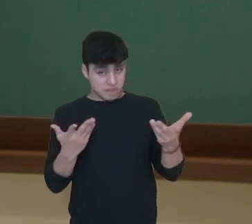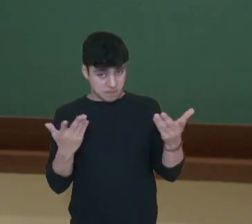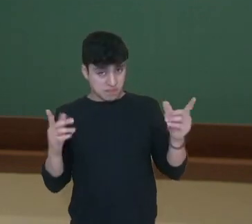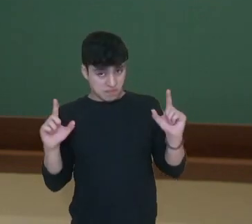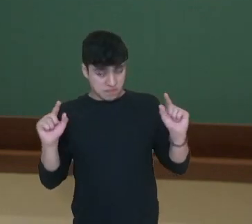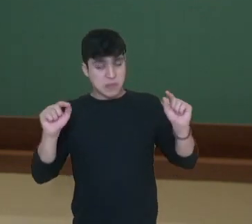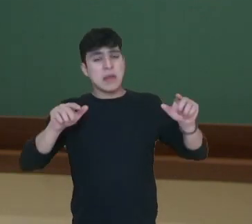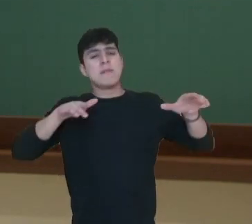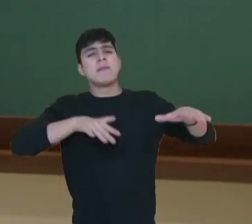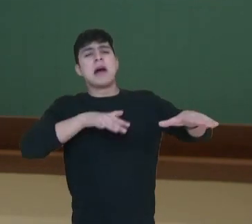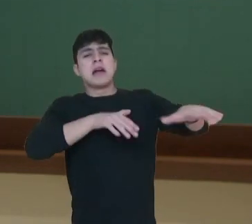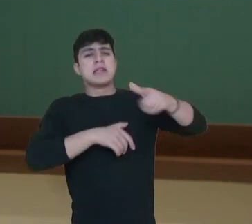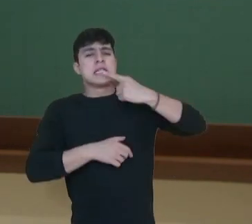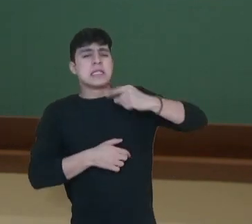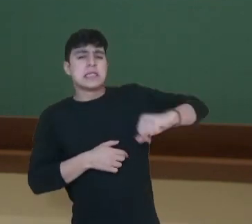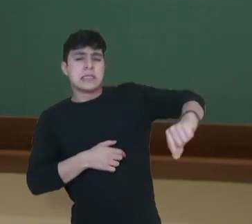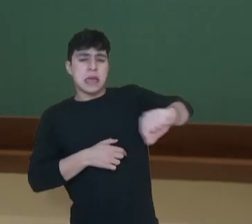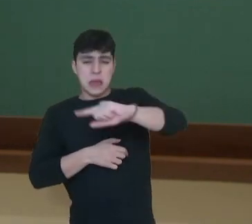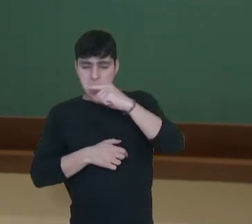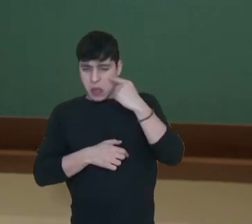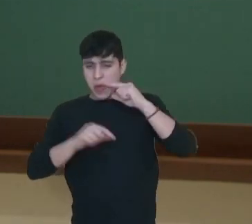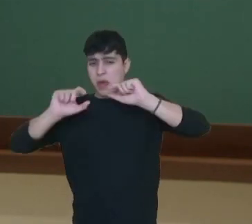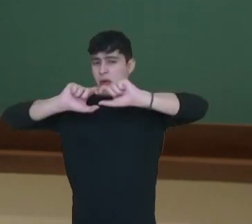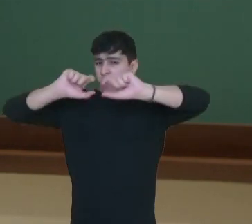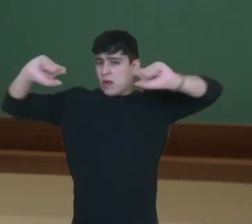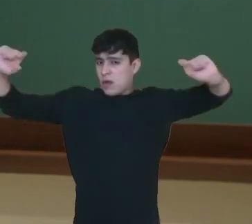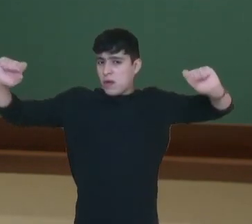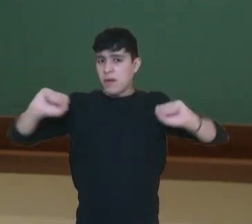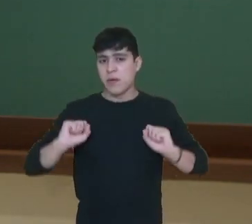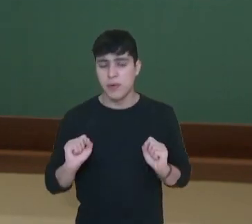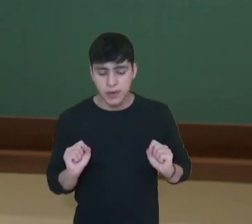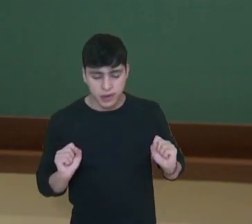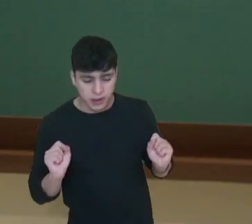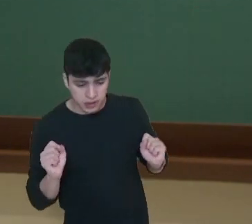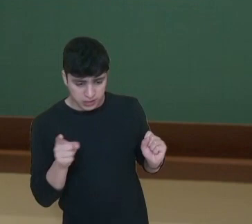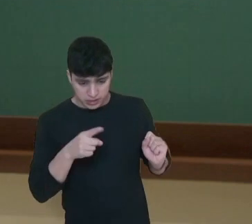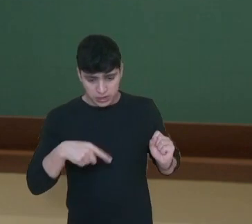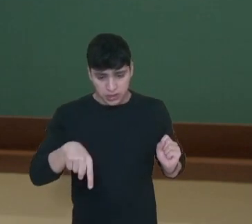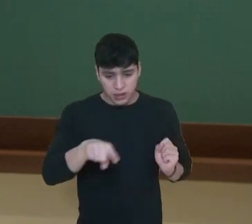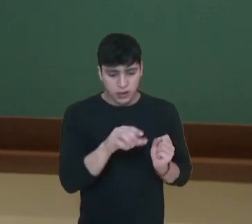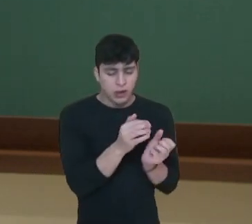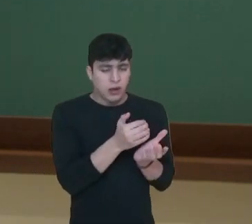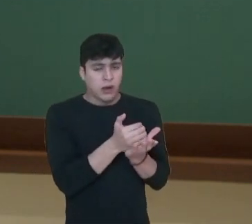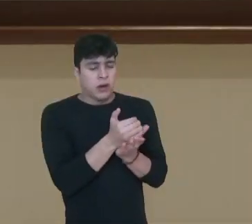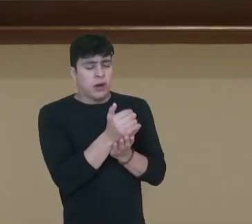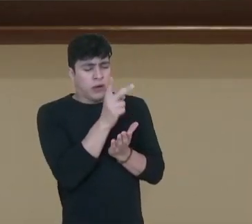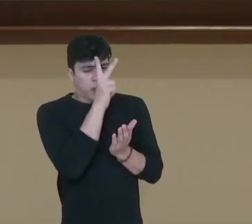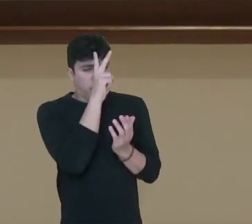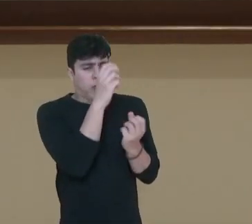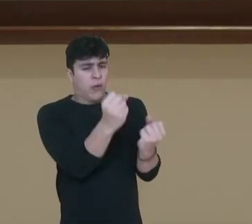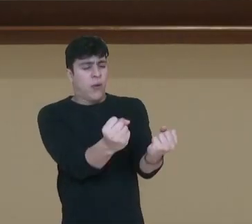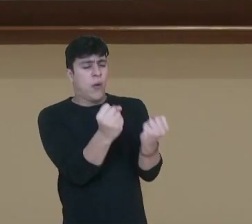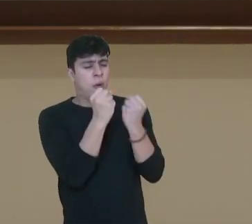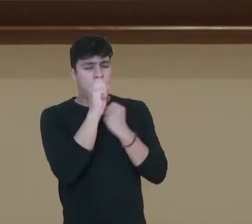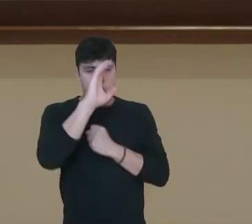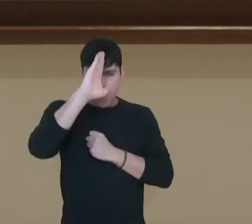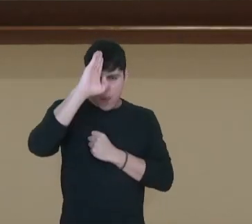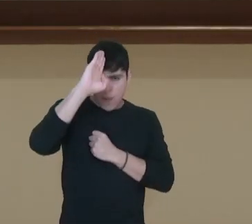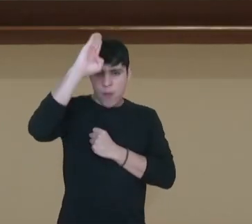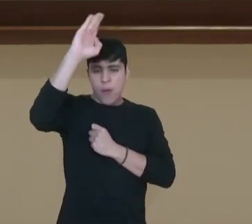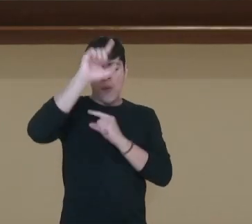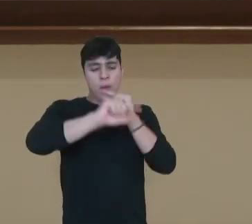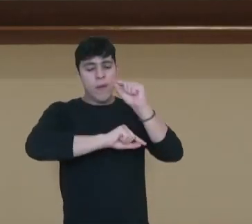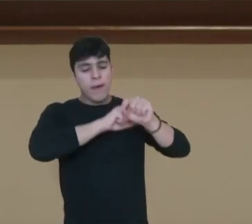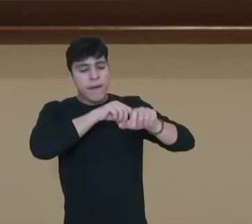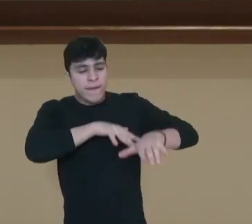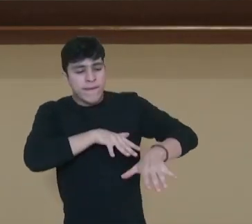ideias, elas vão começar a alcançar ter um contexto muito maior, principalmente a partir da chamada